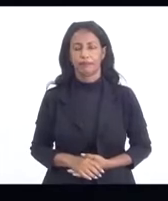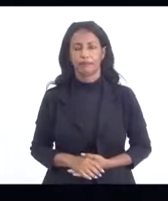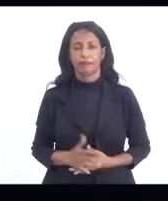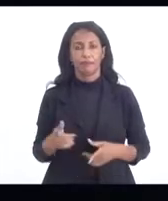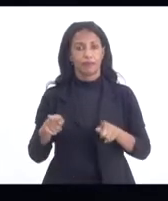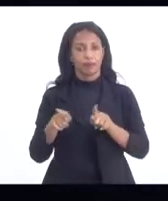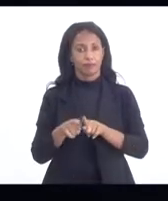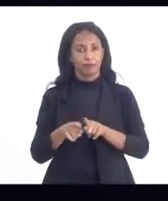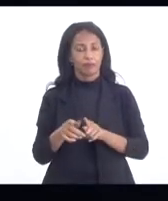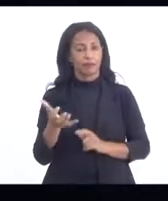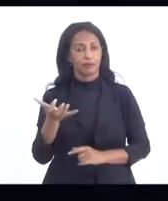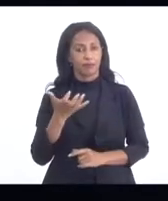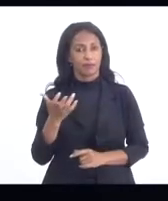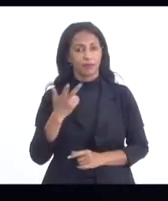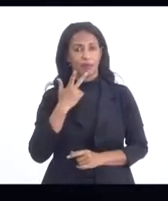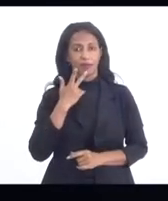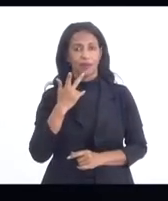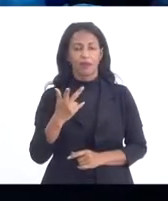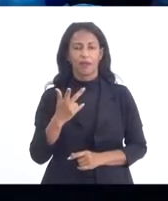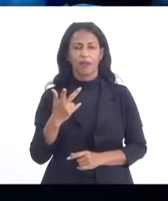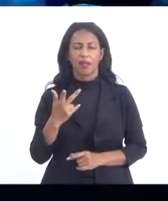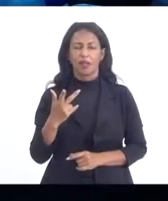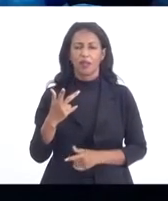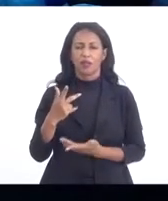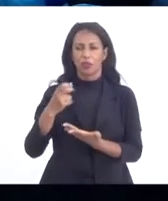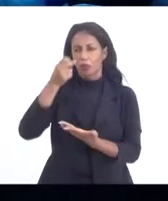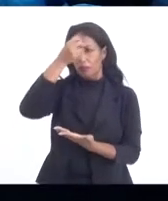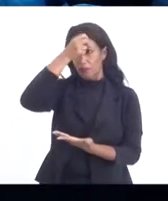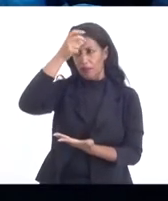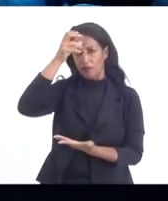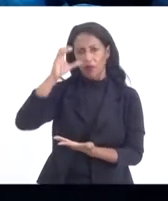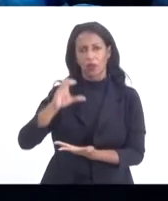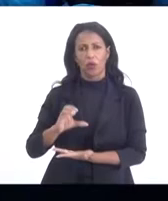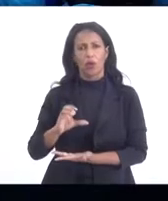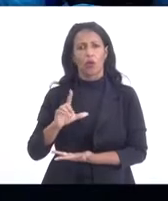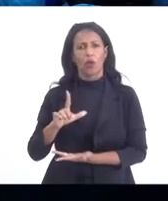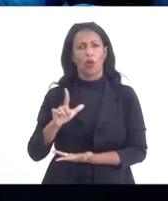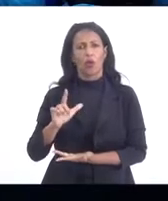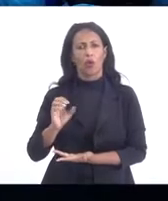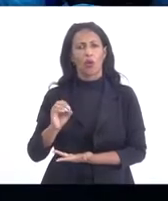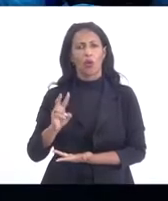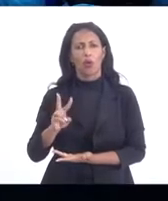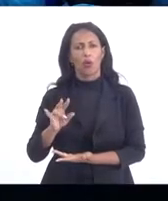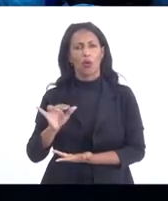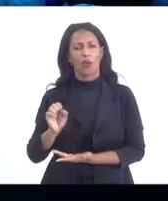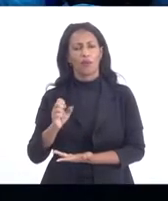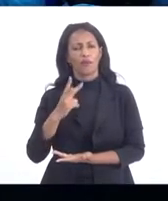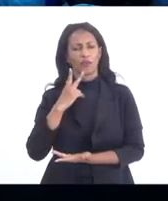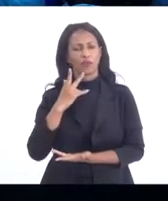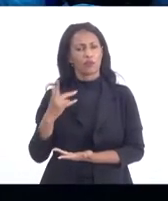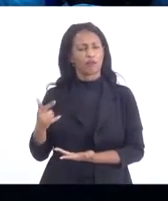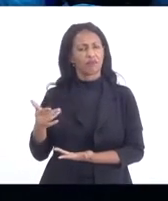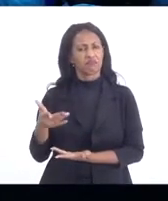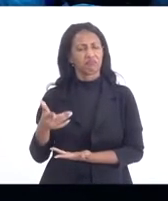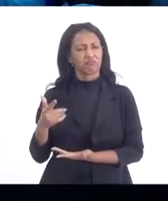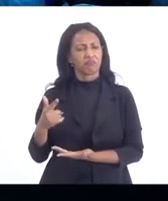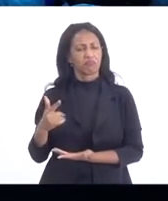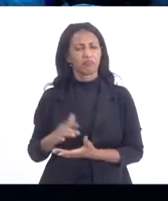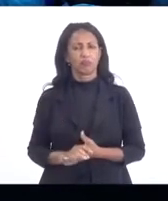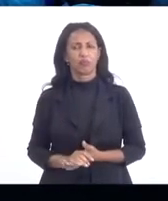aqui falar sobre as falas do prefeito Clóvis. Clóvis falou aqui sobre as questões